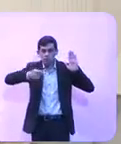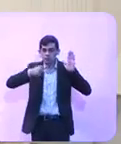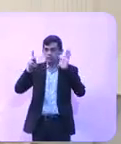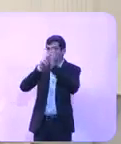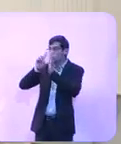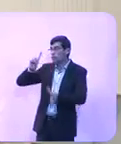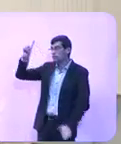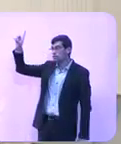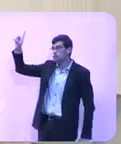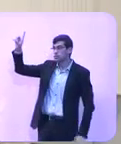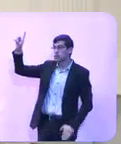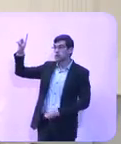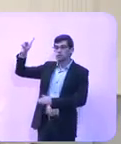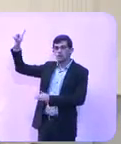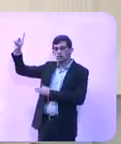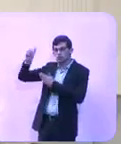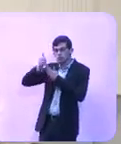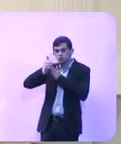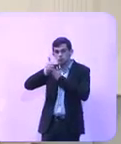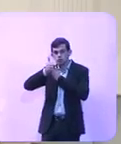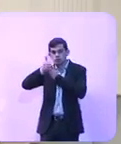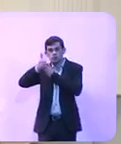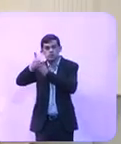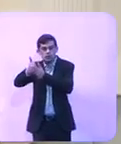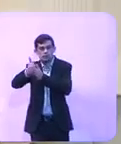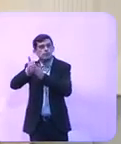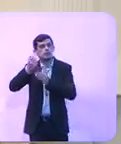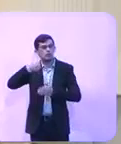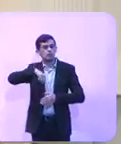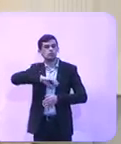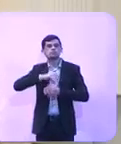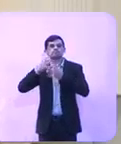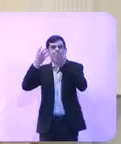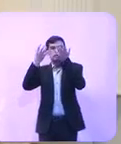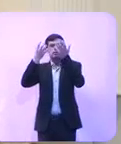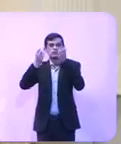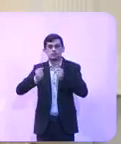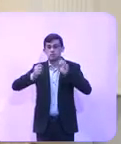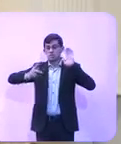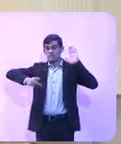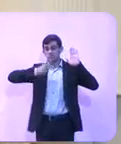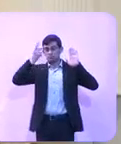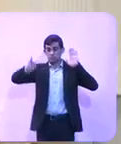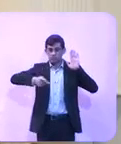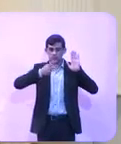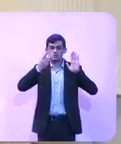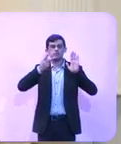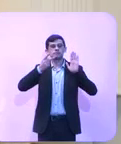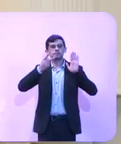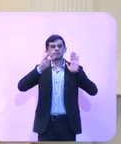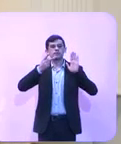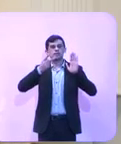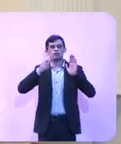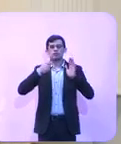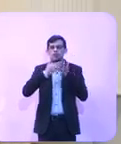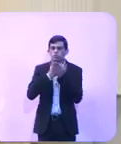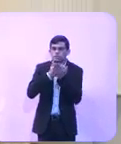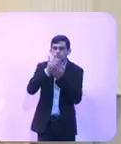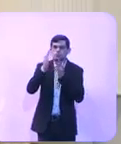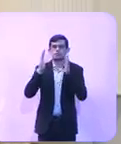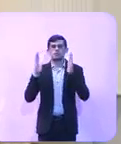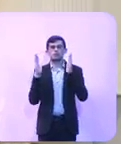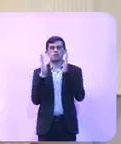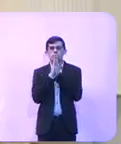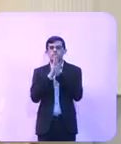e Ele nos dá orientação. E aí nós tomamos posse dessas promessas e nós começamos a orar, não